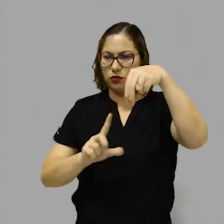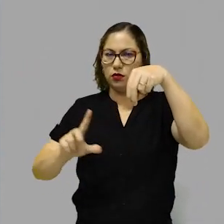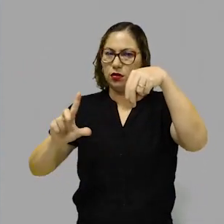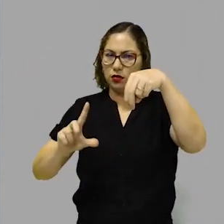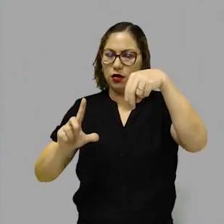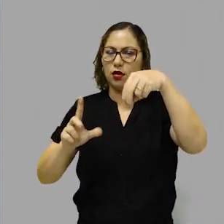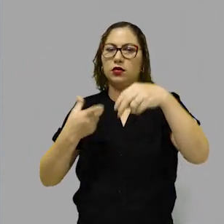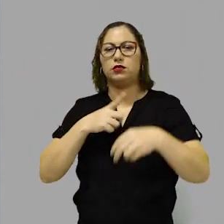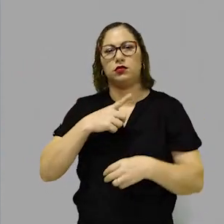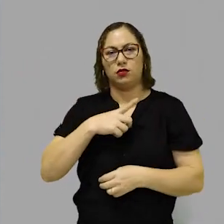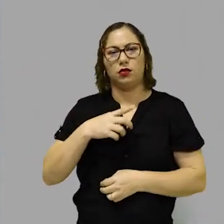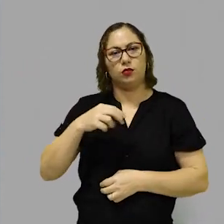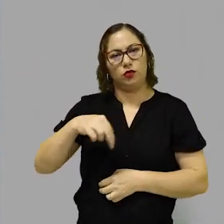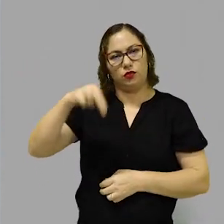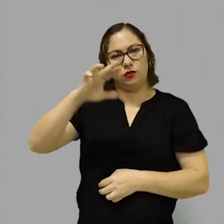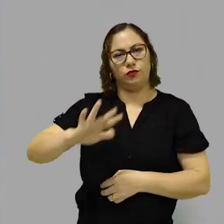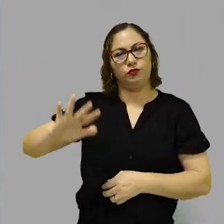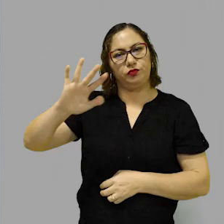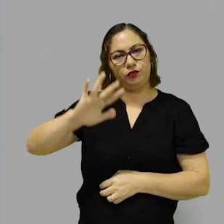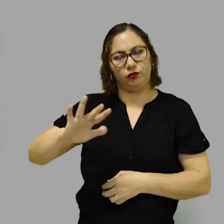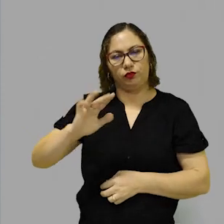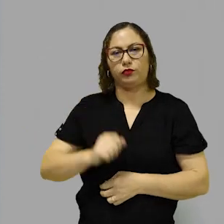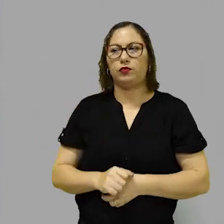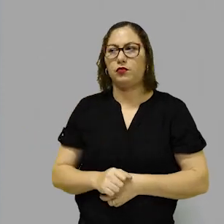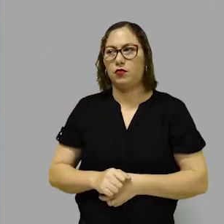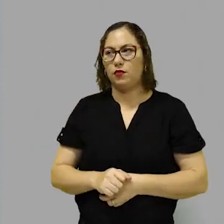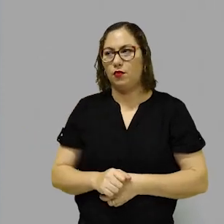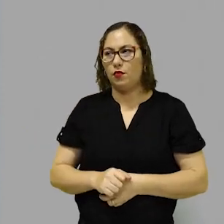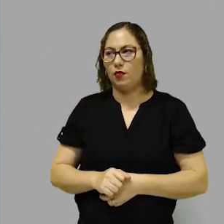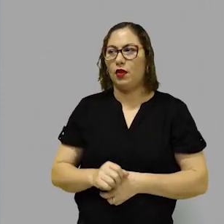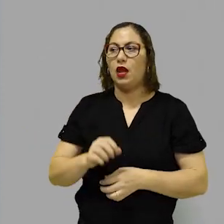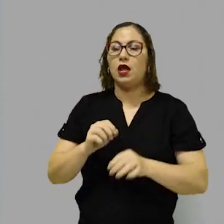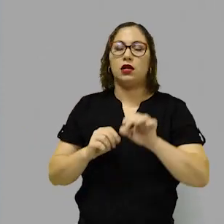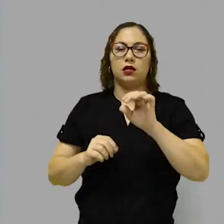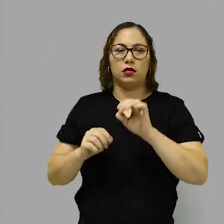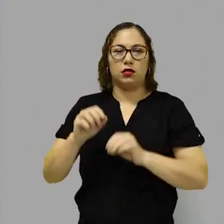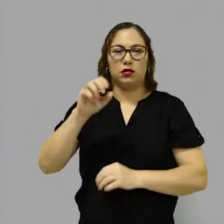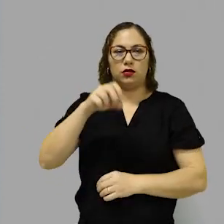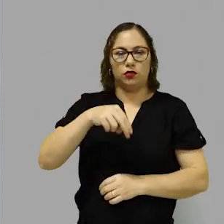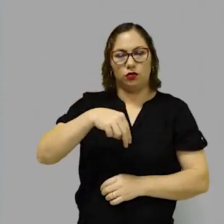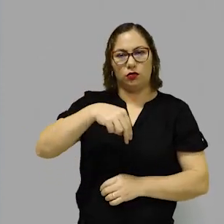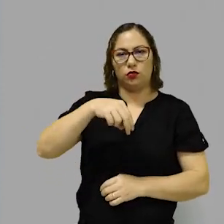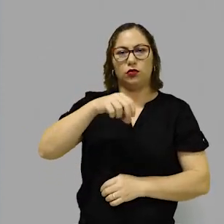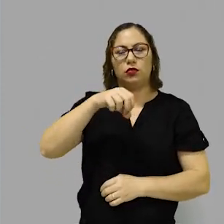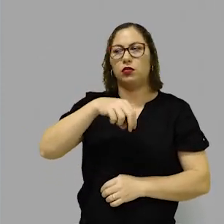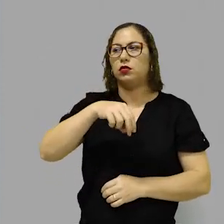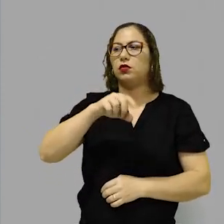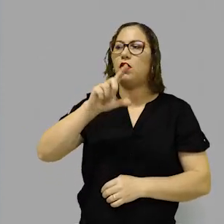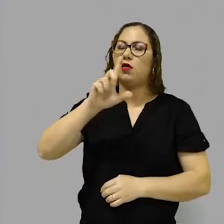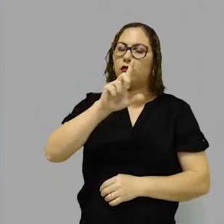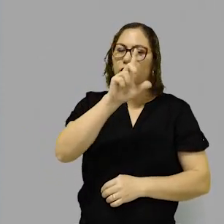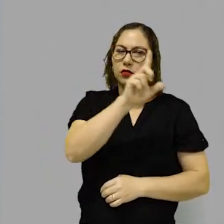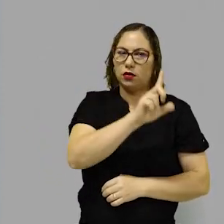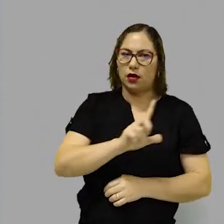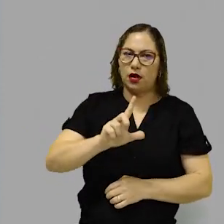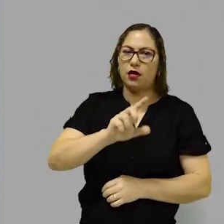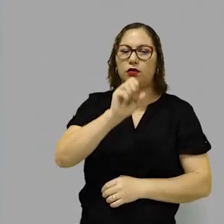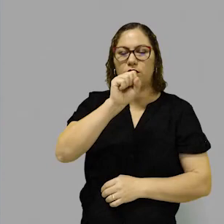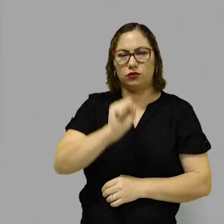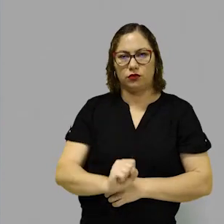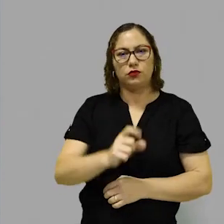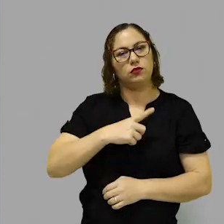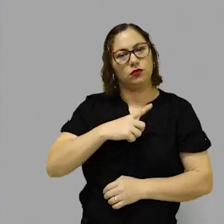nordeste. Semelhantemente, entre o leste e o sul, nós temos o sudeste, o